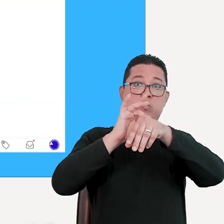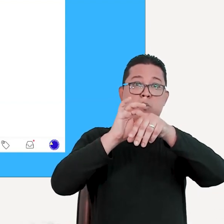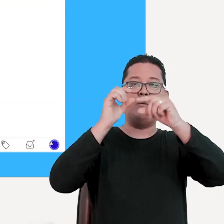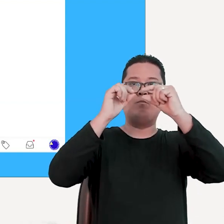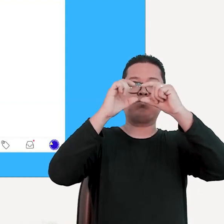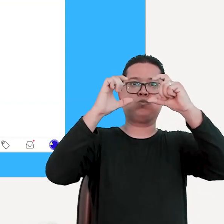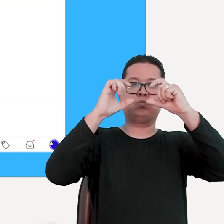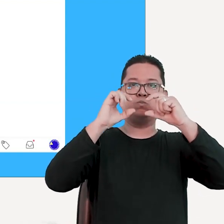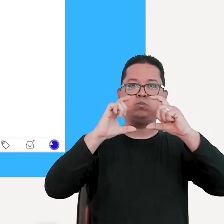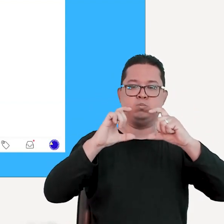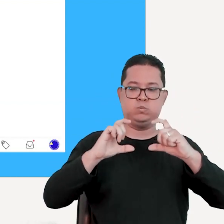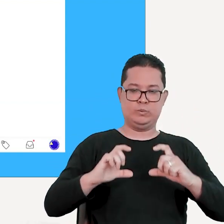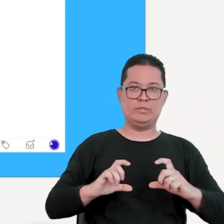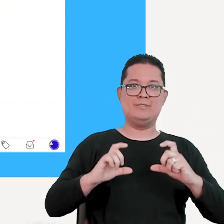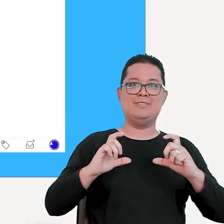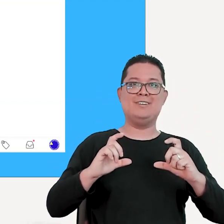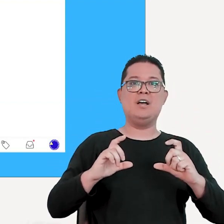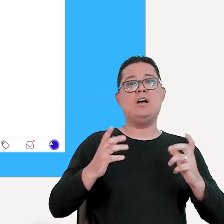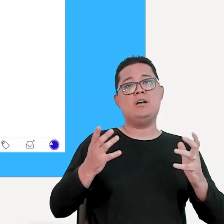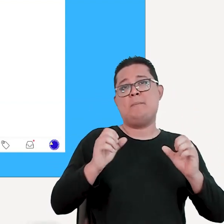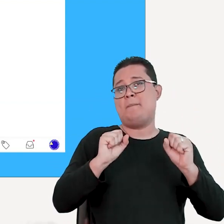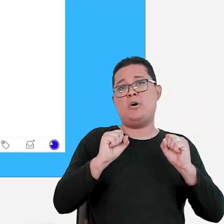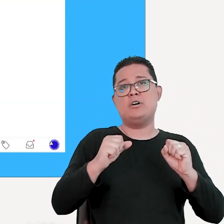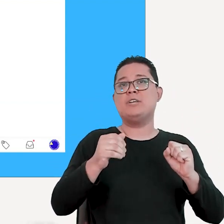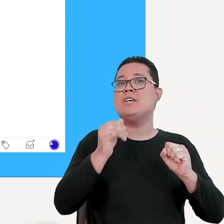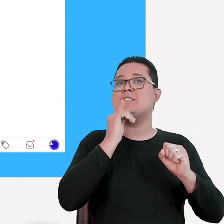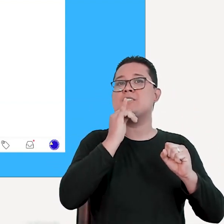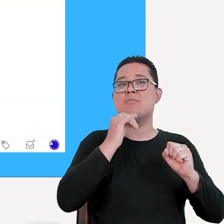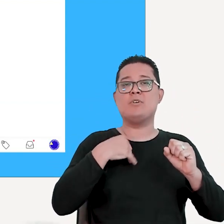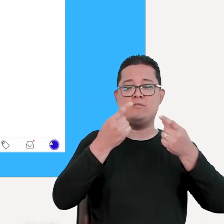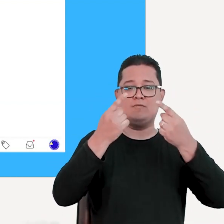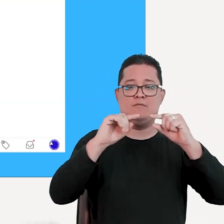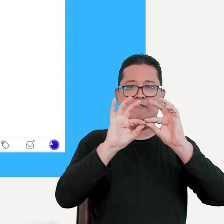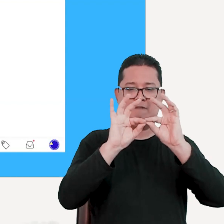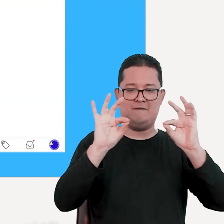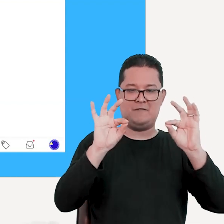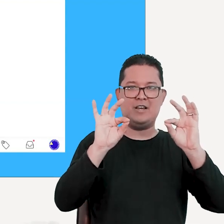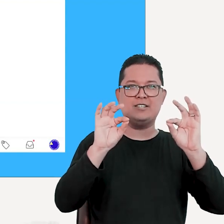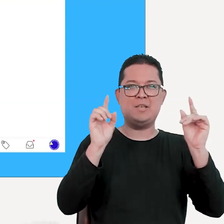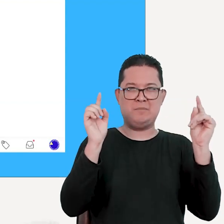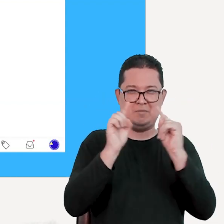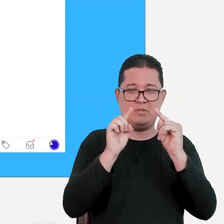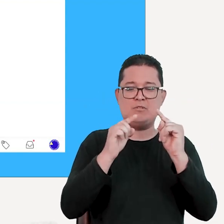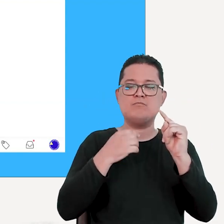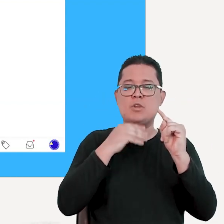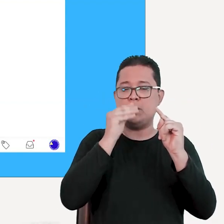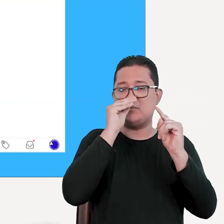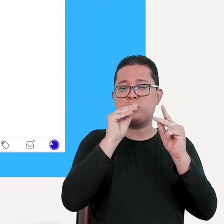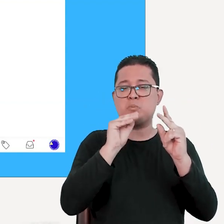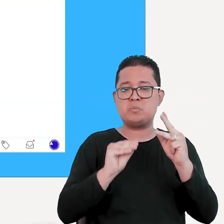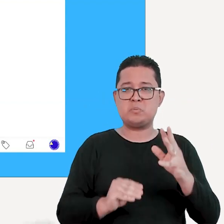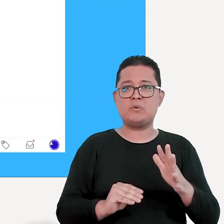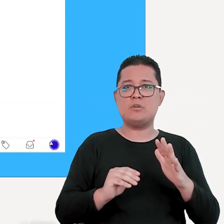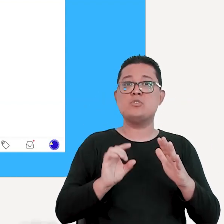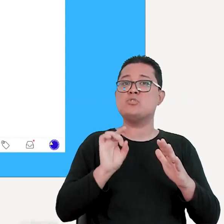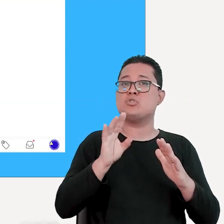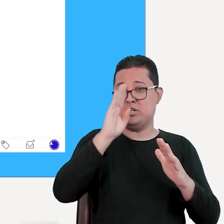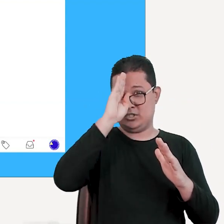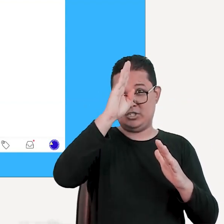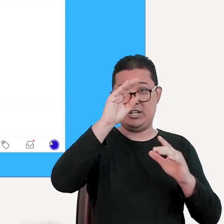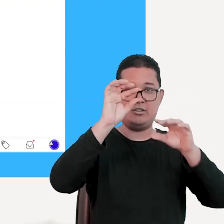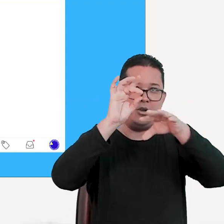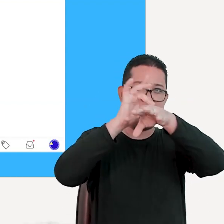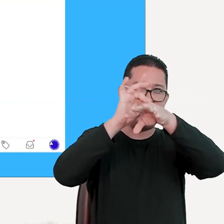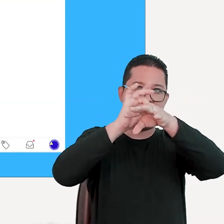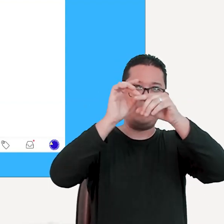neste caso. Por isso que eu sempre digo, é sempre o bom senso e também utilizar os recursos que a gente tem. Essa questão do